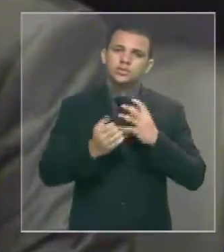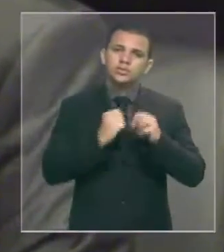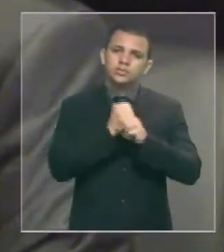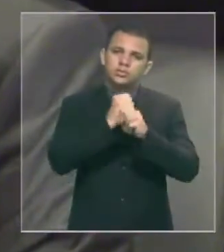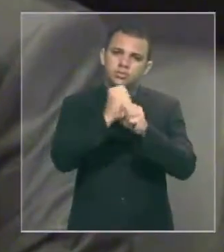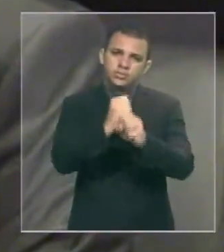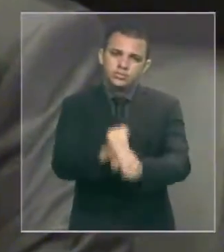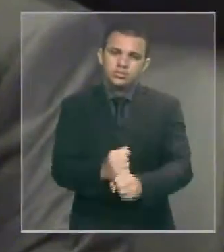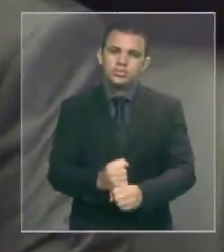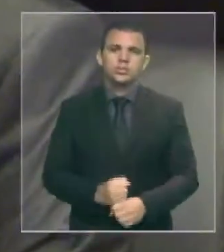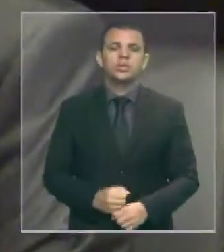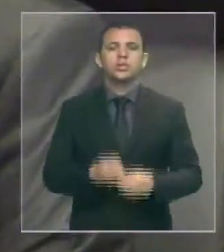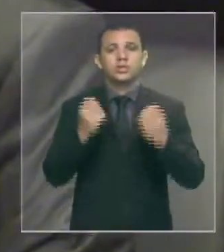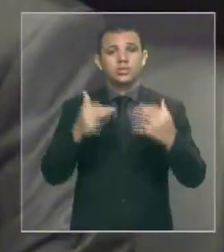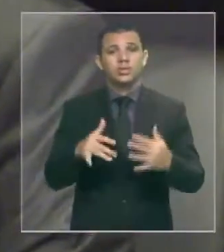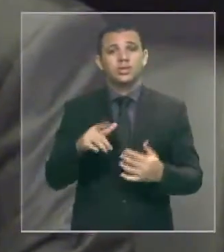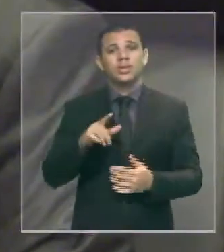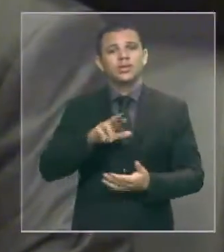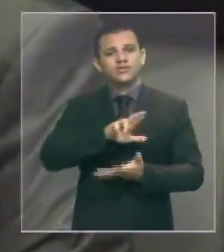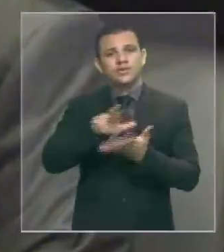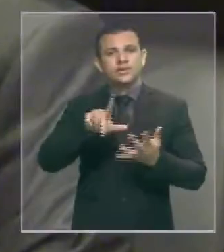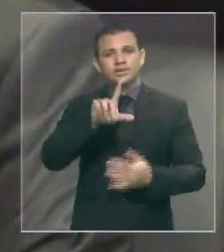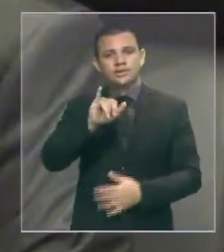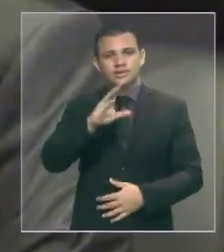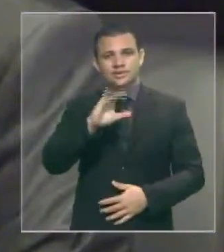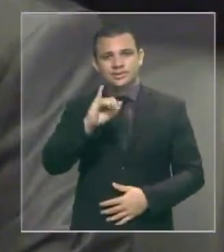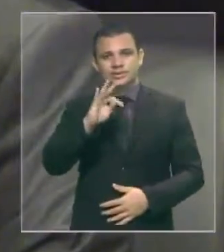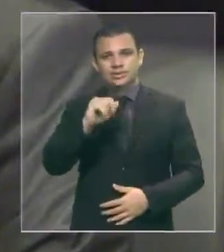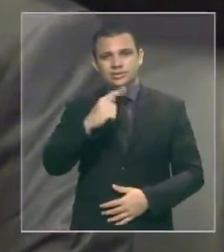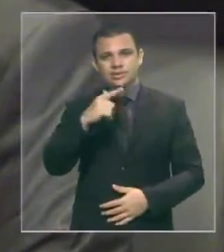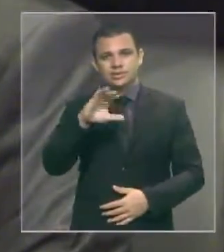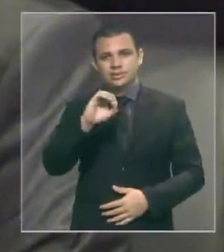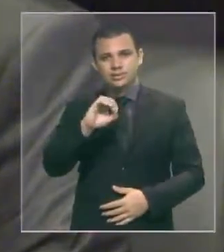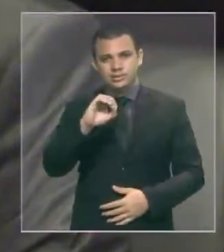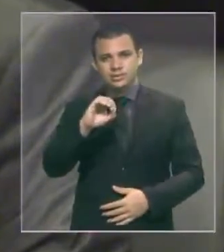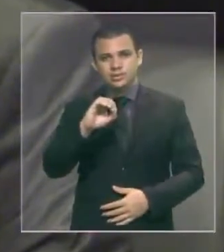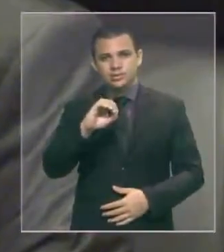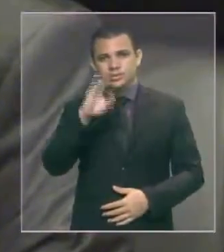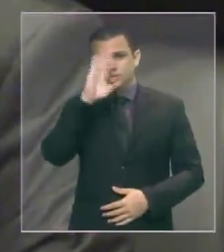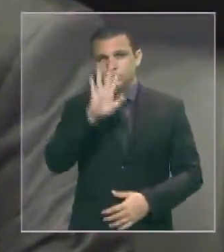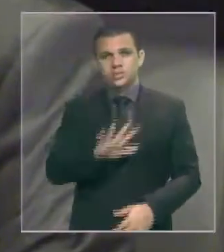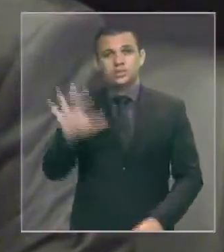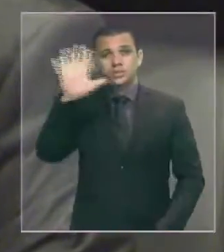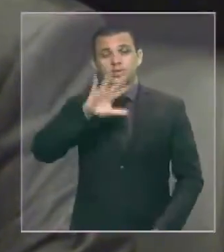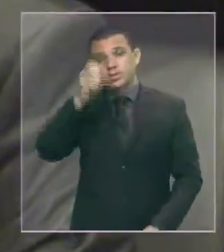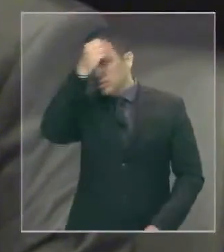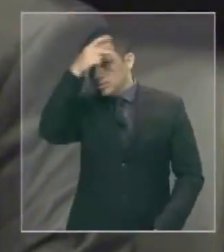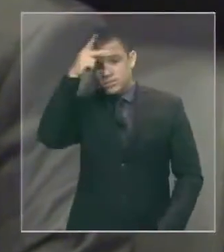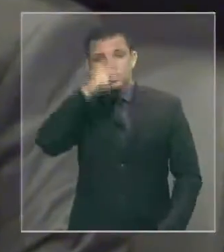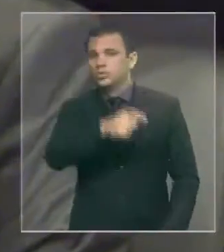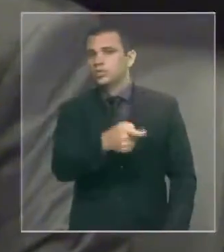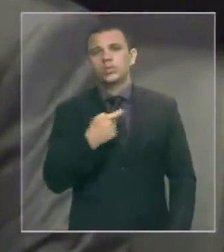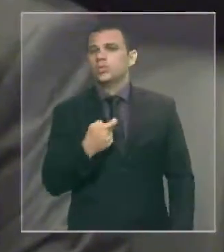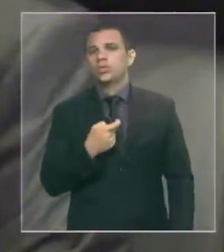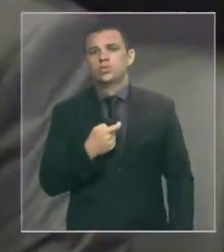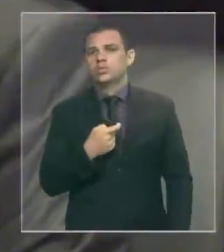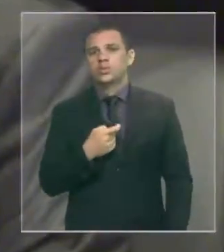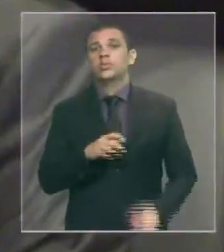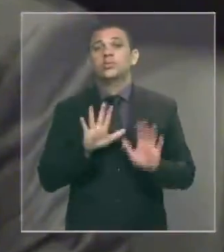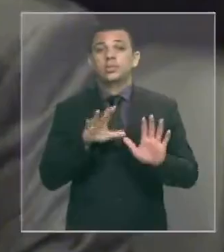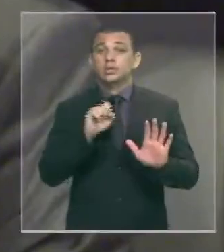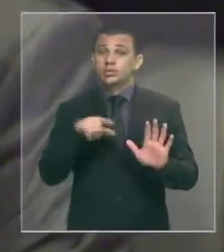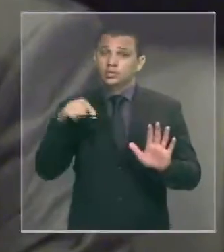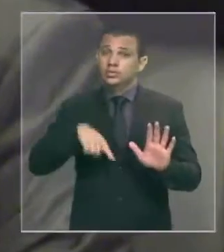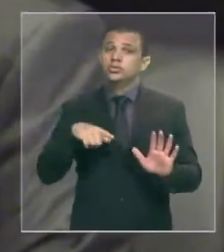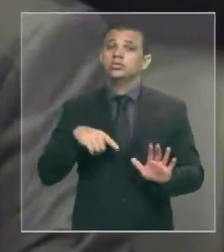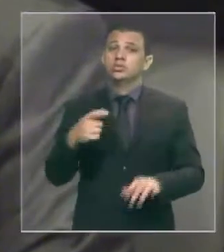licitações do resto do Brasil, a prefeitura não cobra outorga, e a prefeitura de São Luís está cobrando. Ou seja, o empresário, além, ele vai ter o direito de explorar a